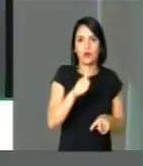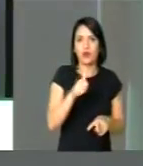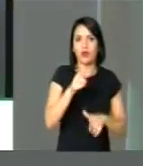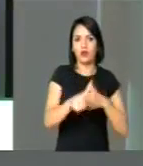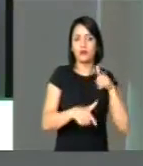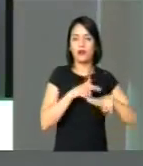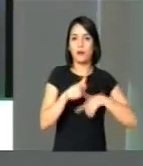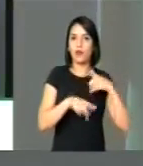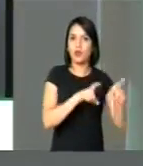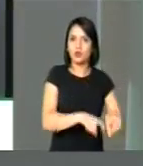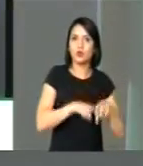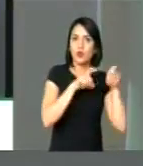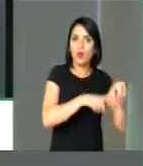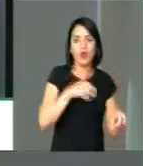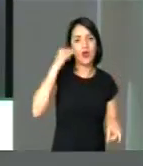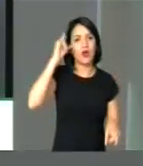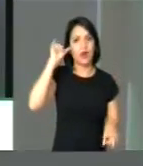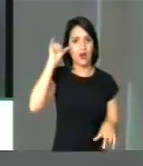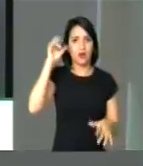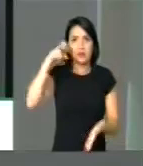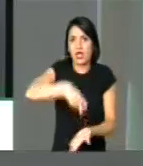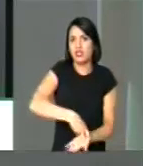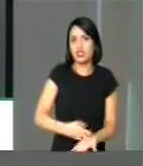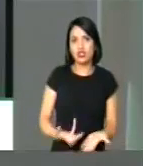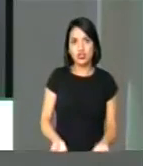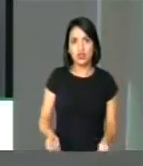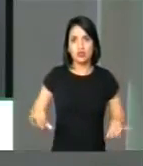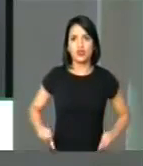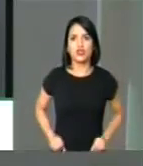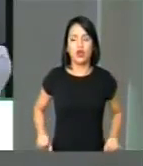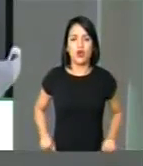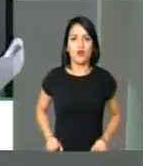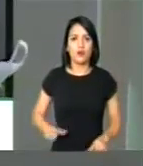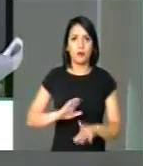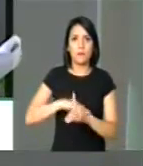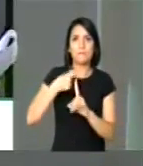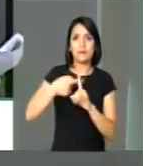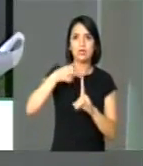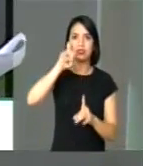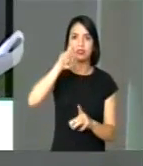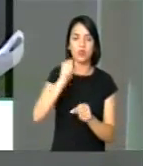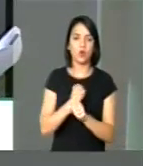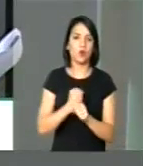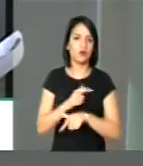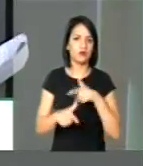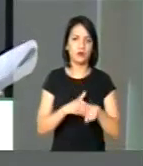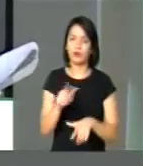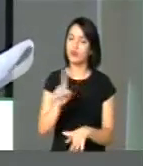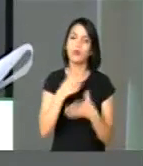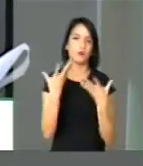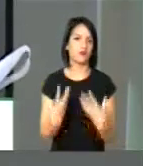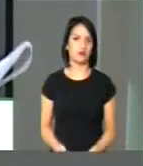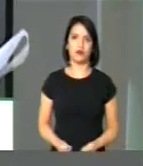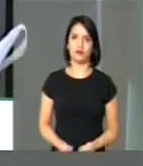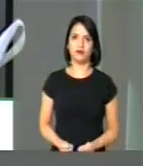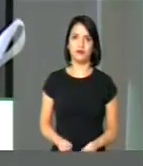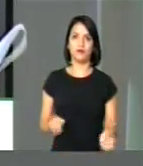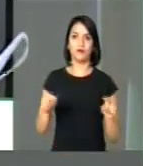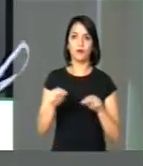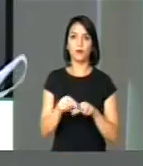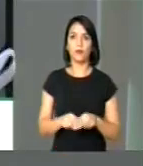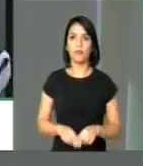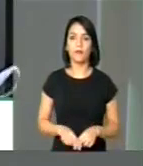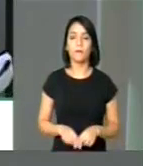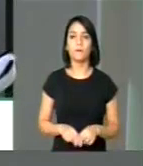castigada, aumentando a idade em 5 anos, o que não é aceitável e não é concebível. Portanto, queria concluir